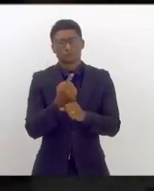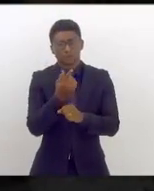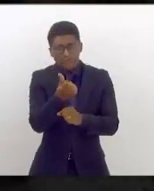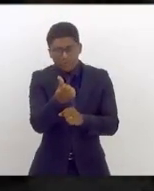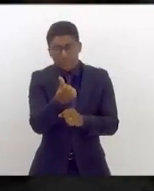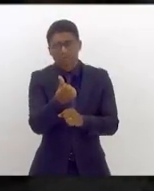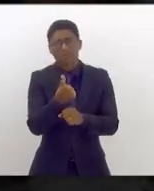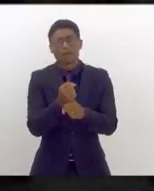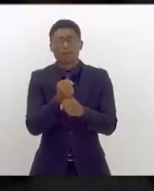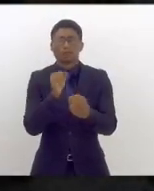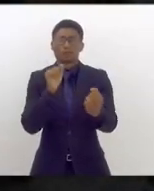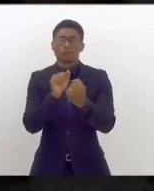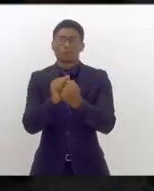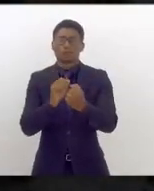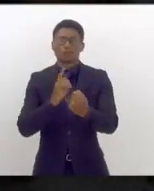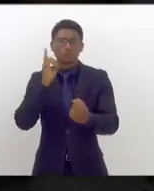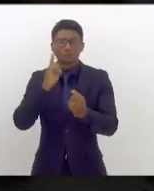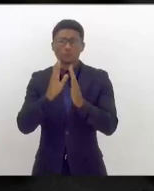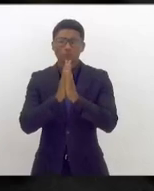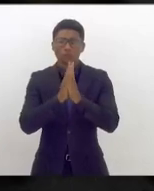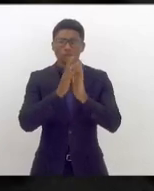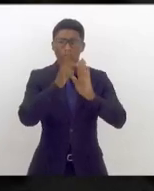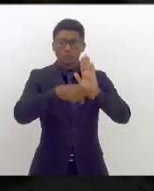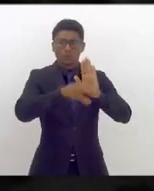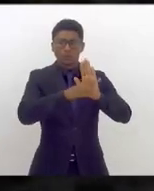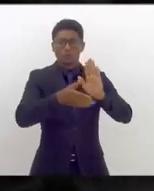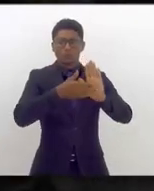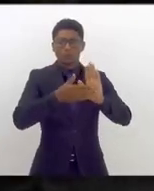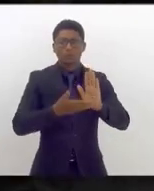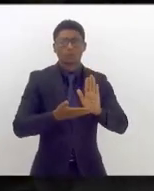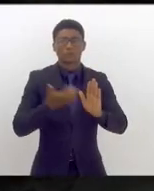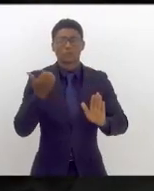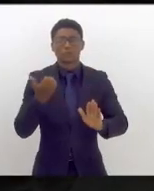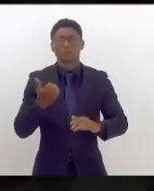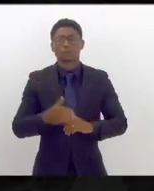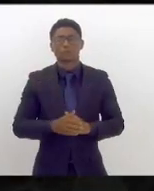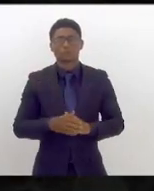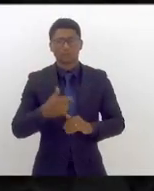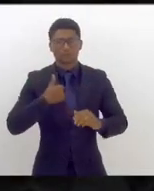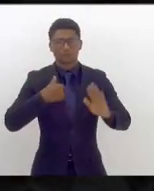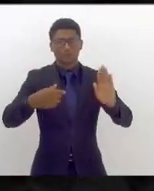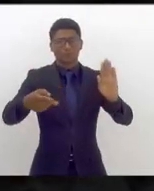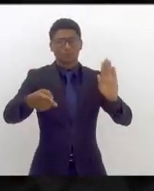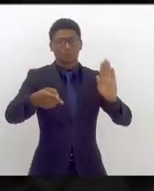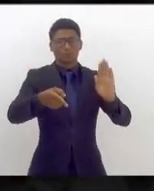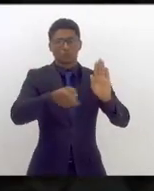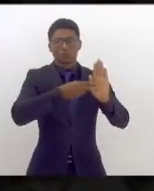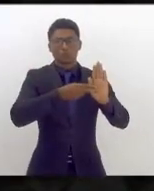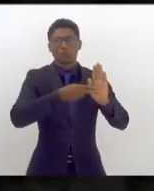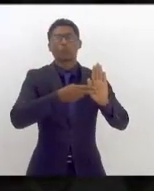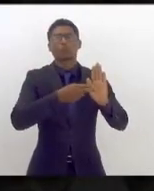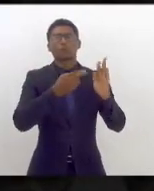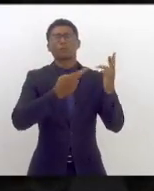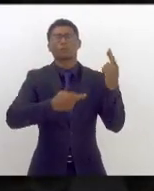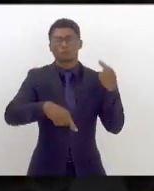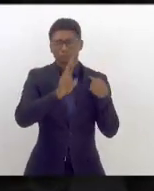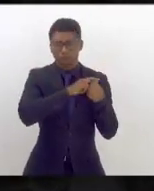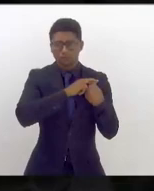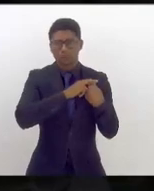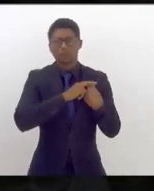que vossa excelência tire esse projeto de pauta eu assumo com vossa excelência o compromisso